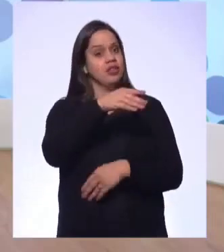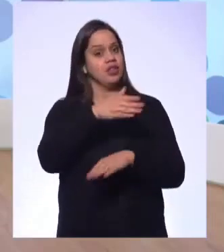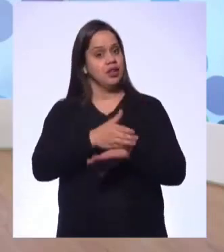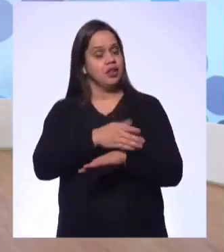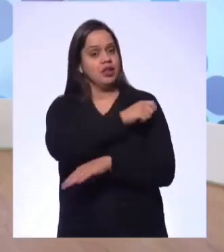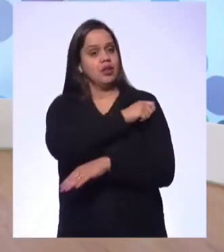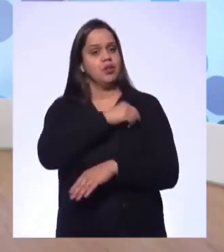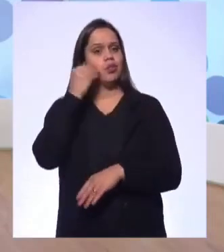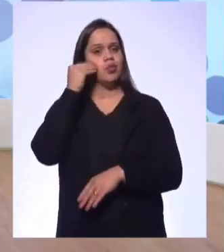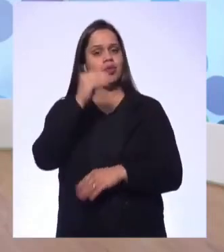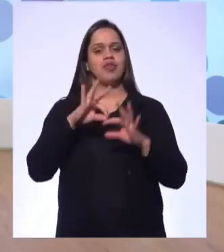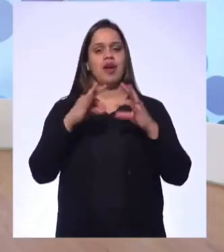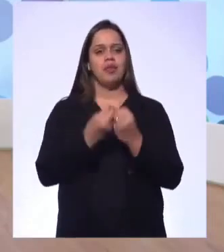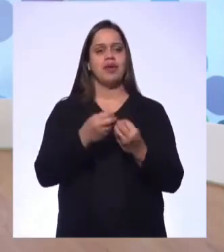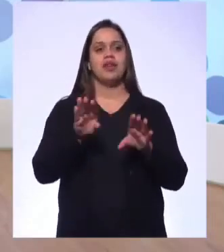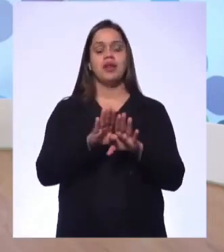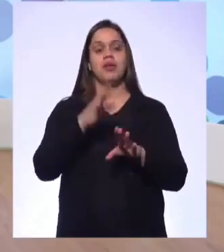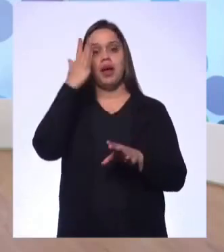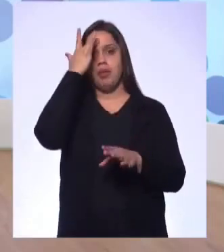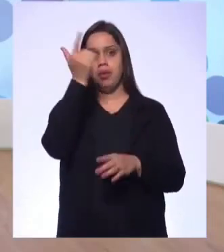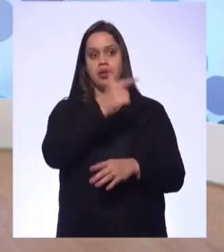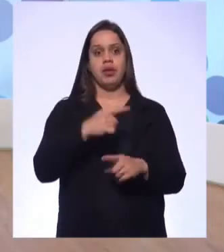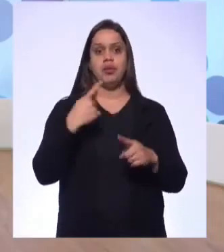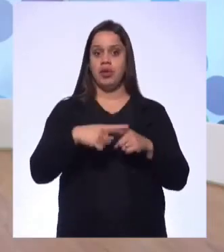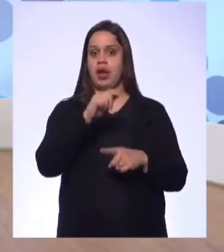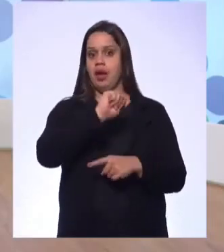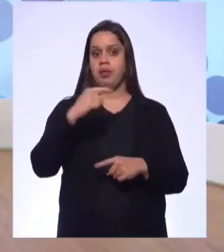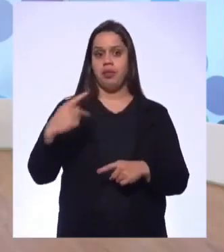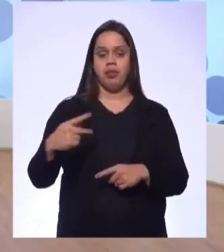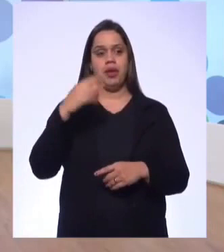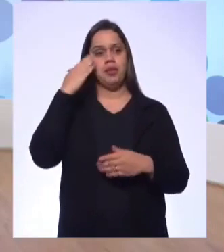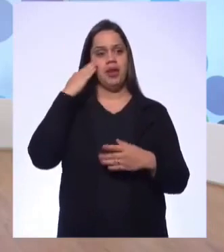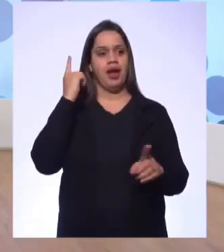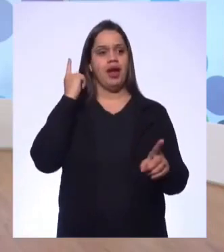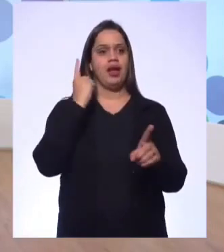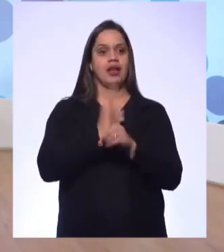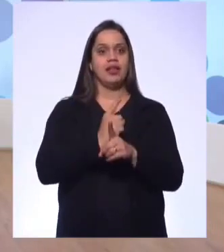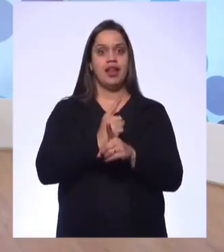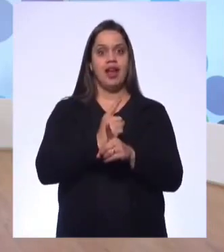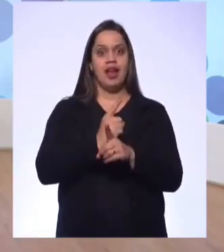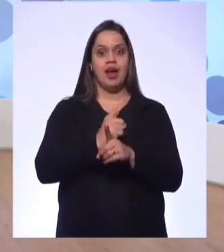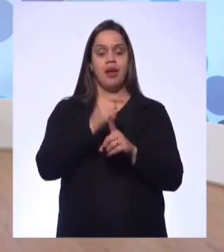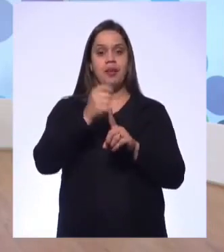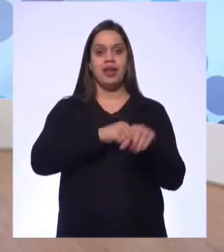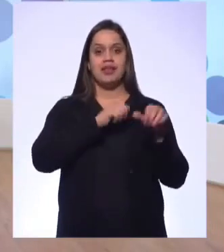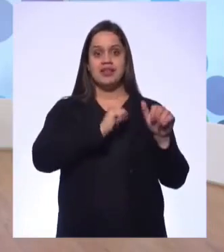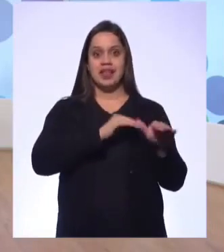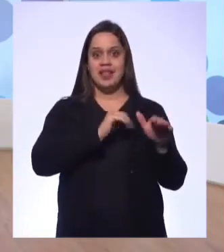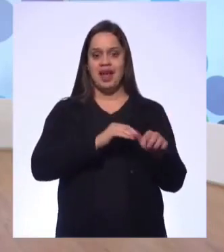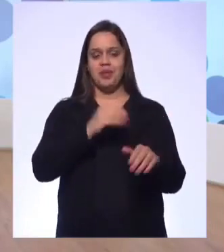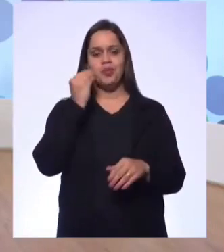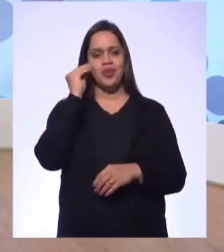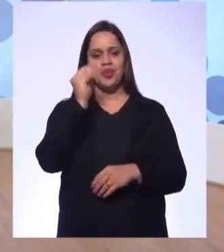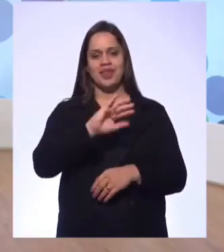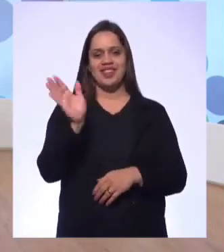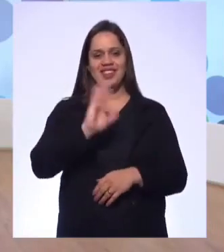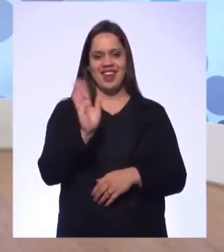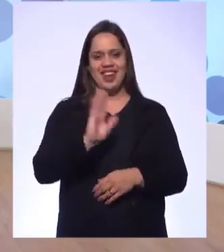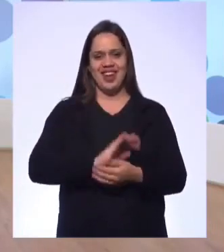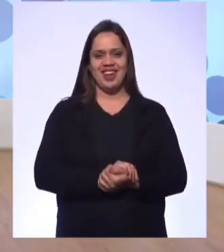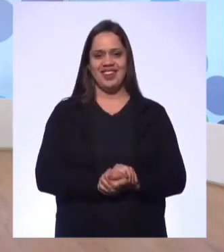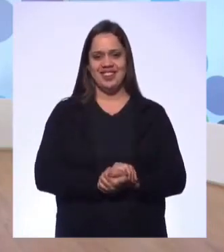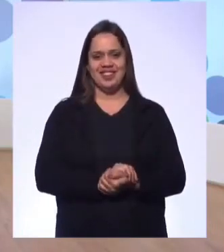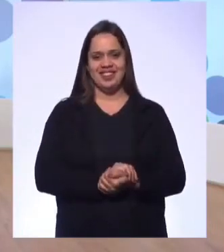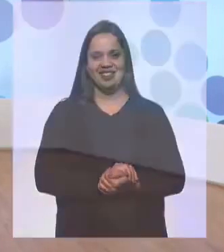professores, beijos e até amanhã não tem, porque amanhã é AP, tá bom? Então, beijos. até setembro. Até setembro. Beijos. Beijos. Tchau,